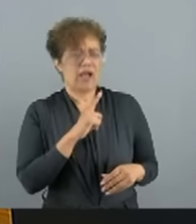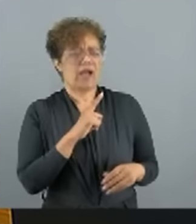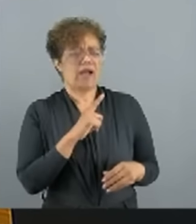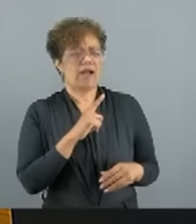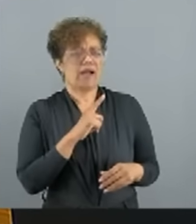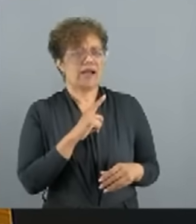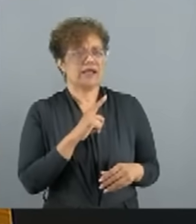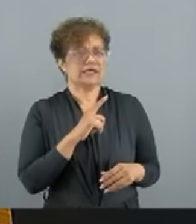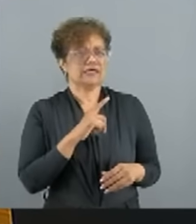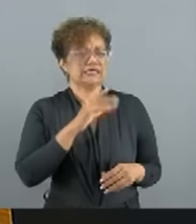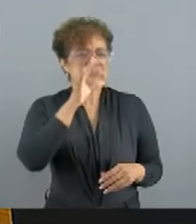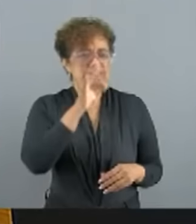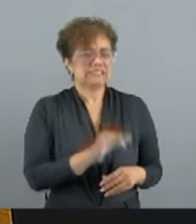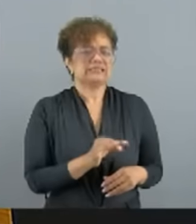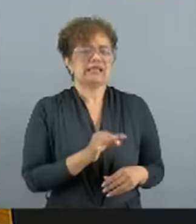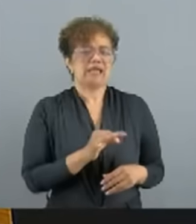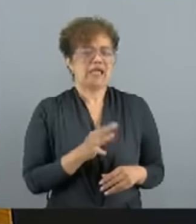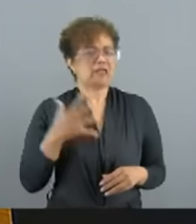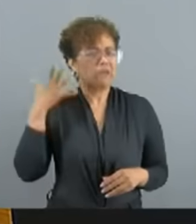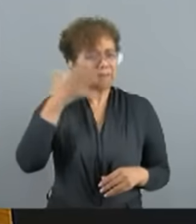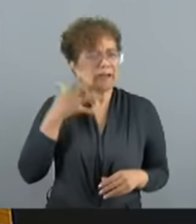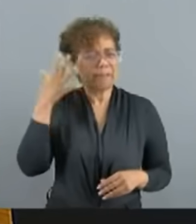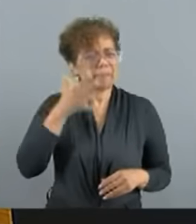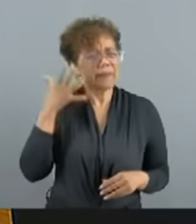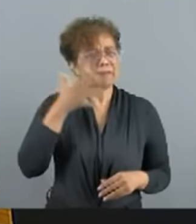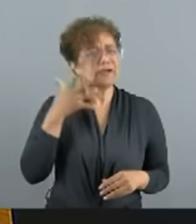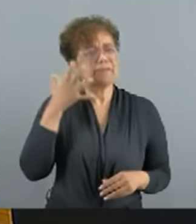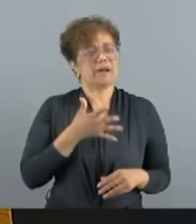foi aqui, de uma certa forma,